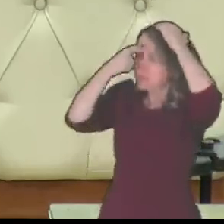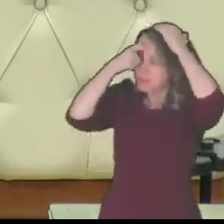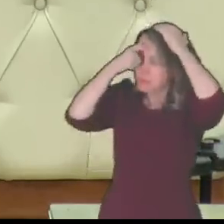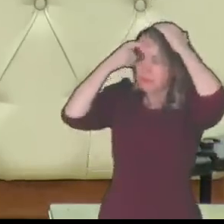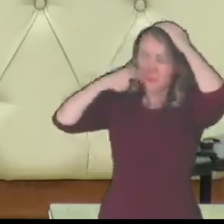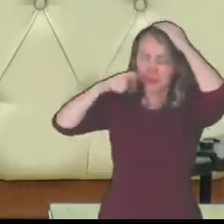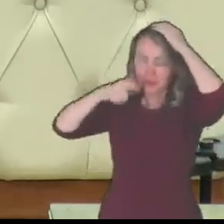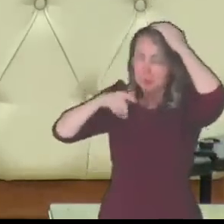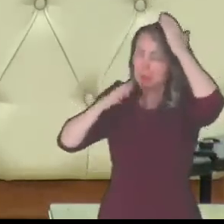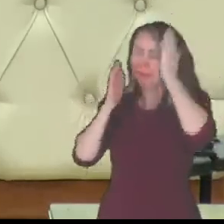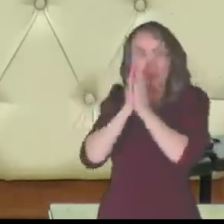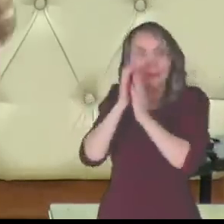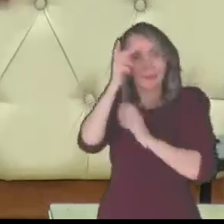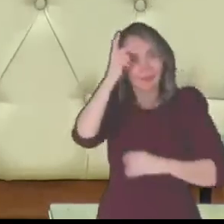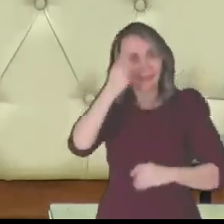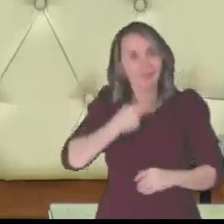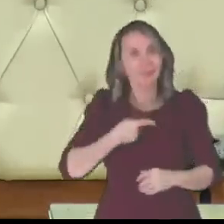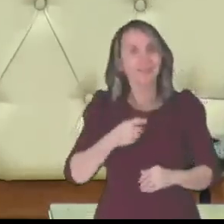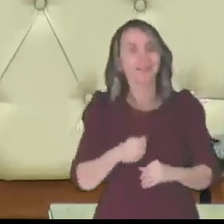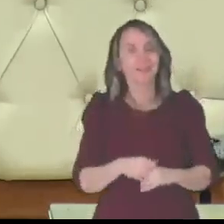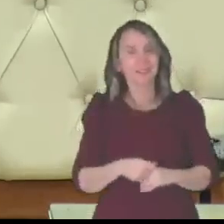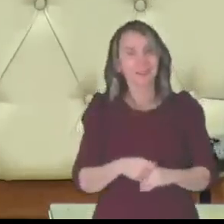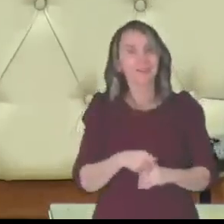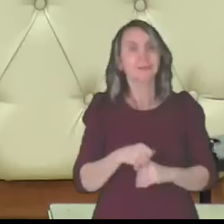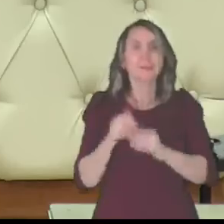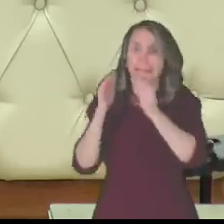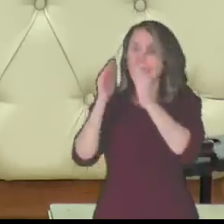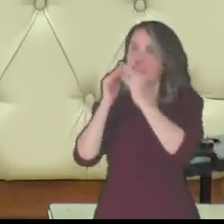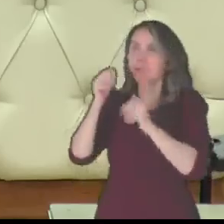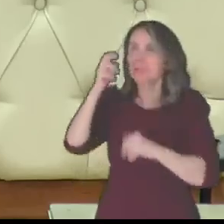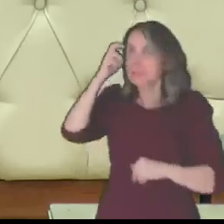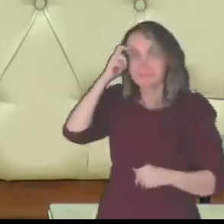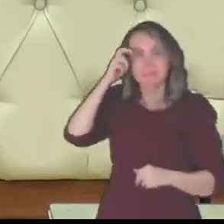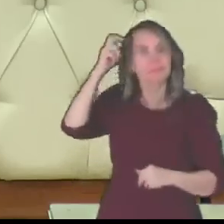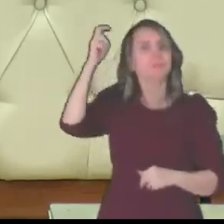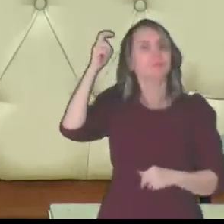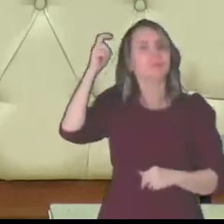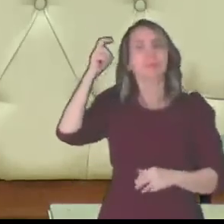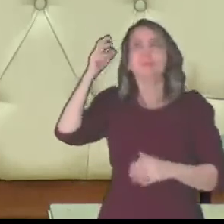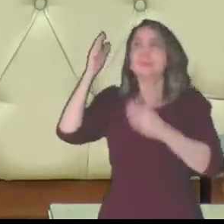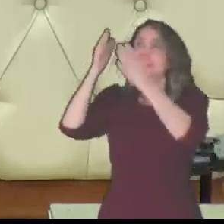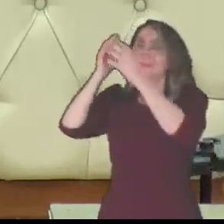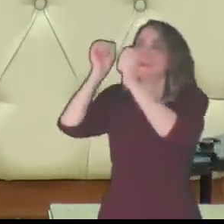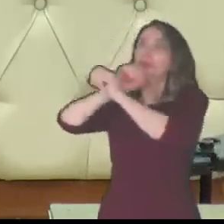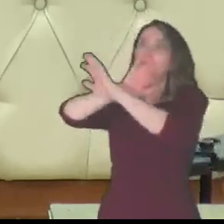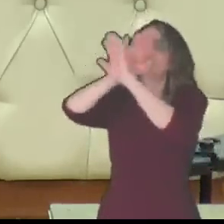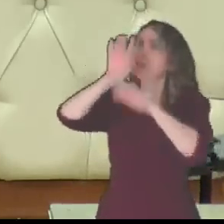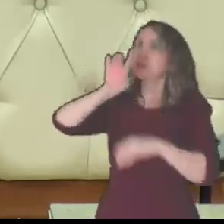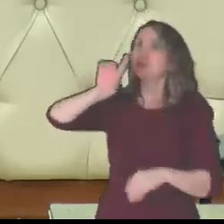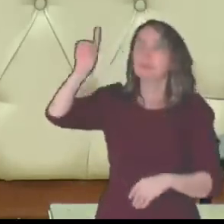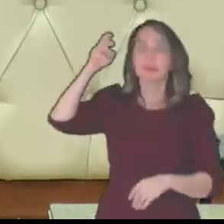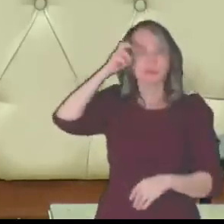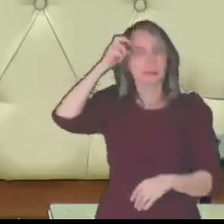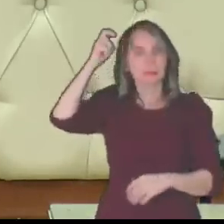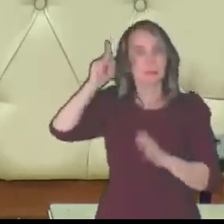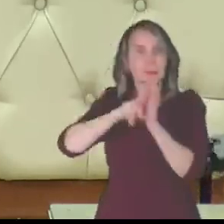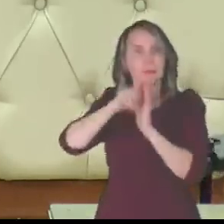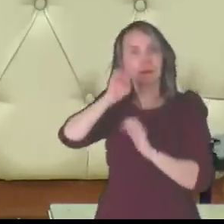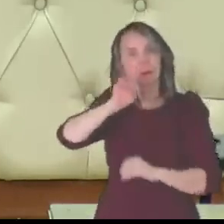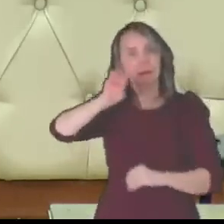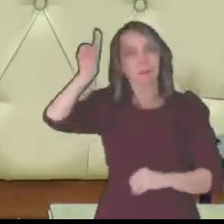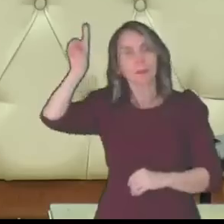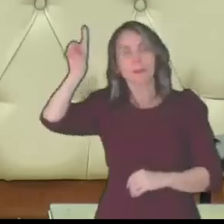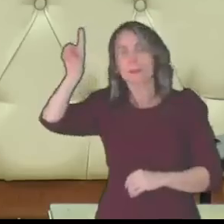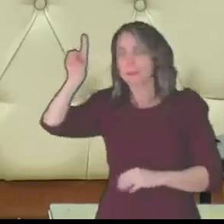louvado seja Deus você vai pedir sabedoria você vai pedir que a glória de Deus e a sabedoria de Deus se